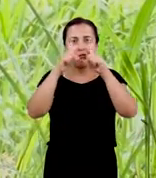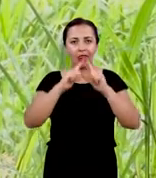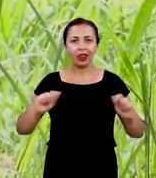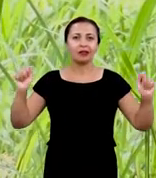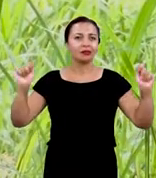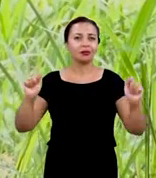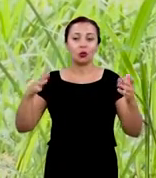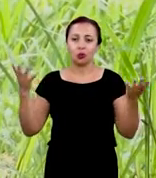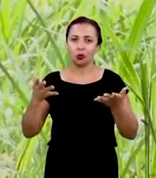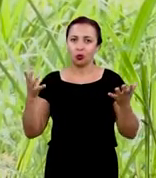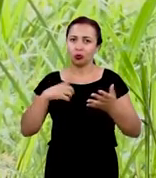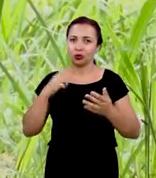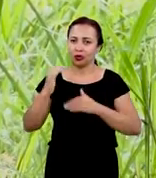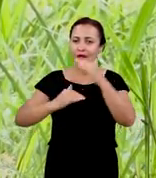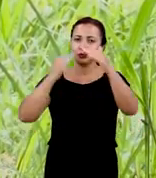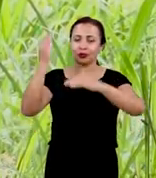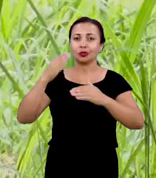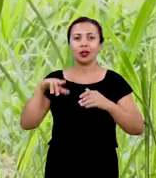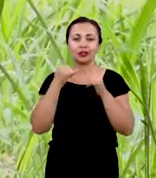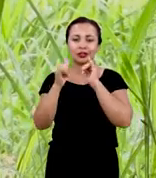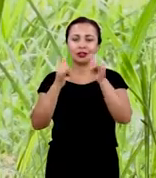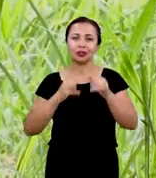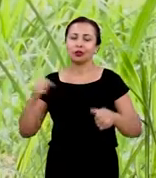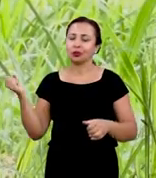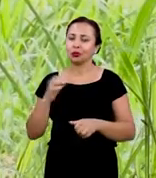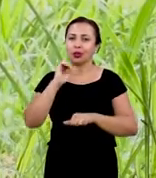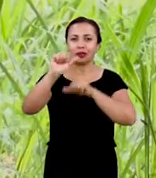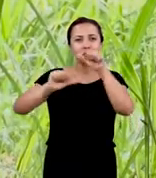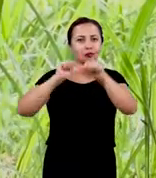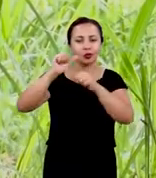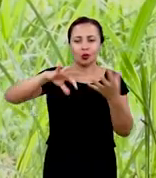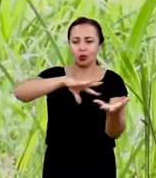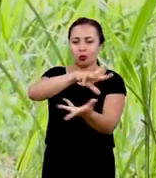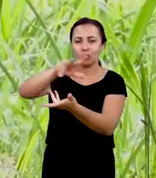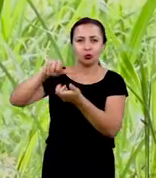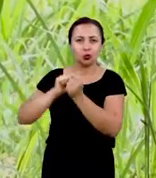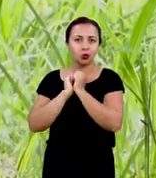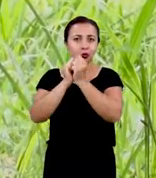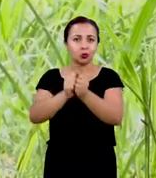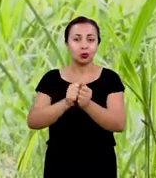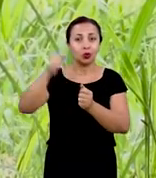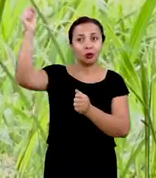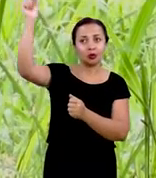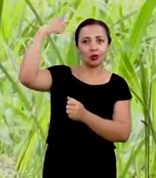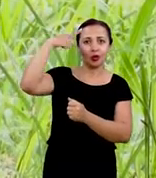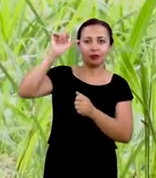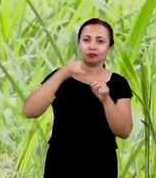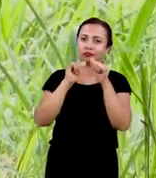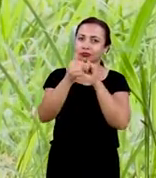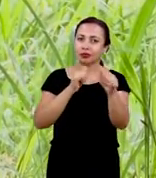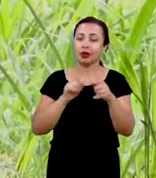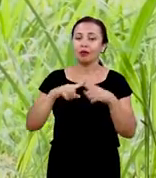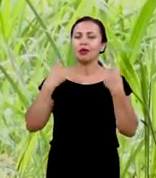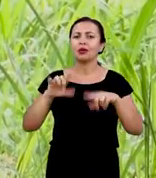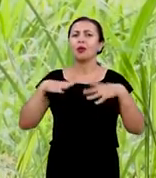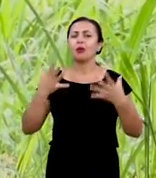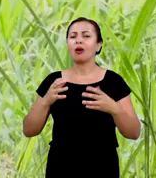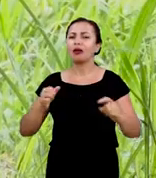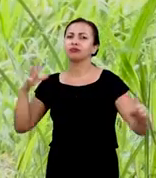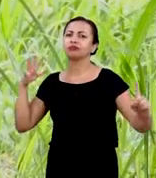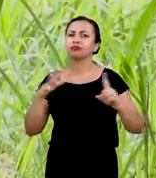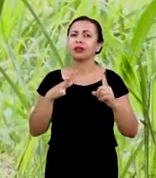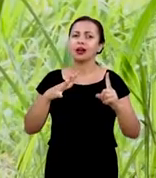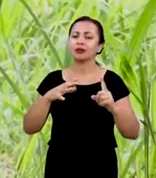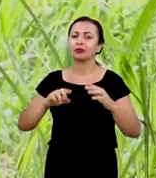a expansão das fontes de energias renováveis na geração elétrica mundial, junto com a energia solar. Mas quais são os